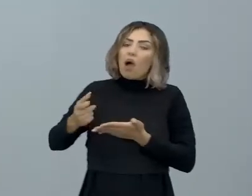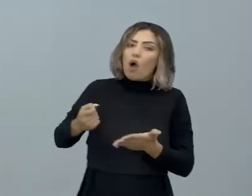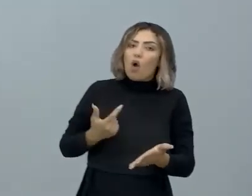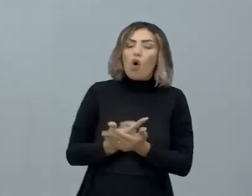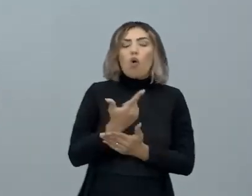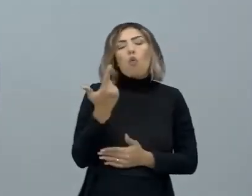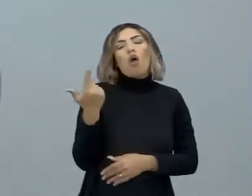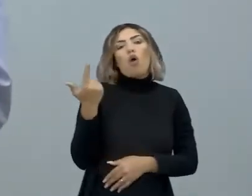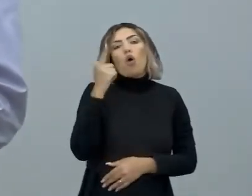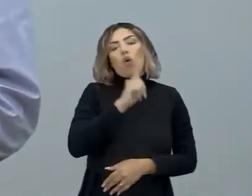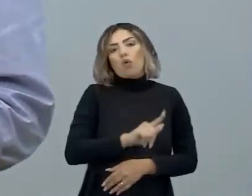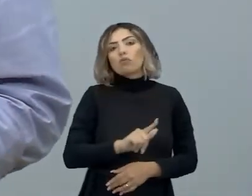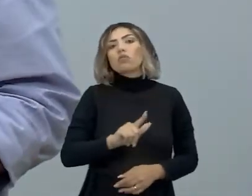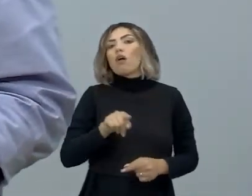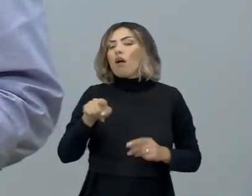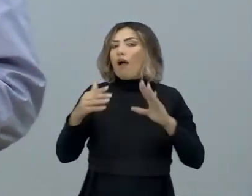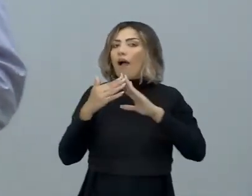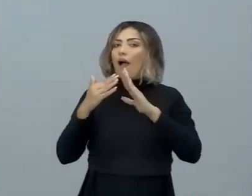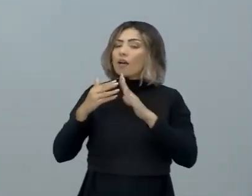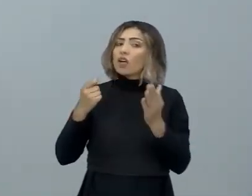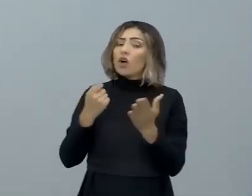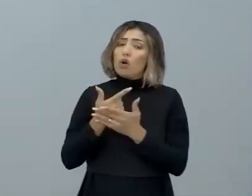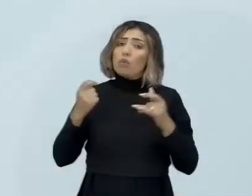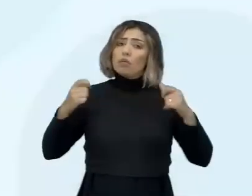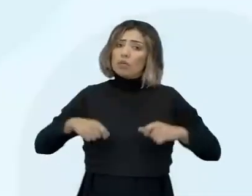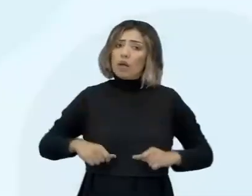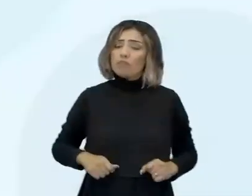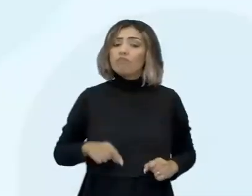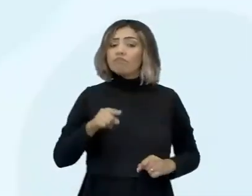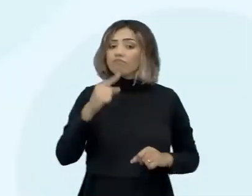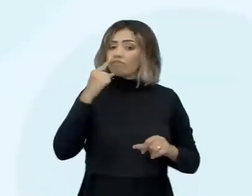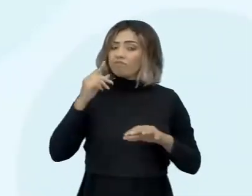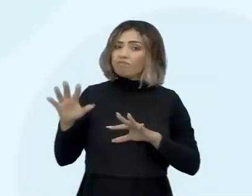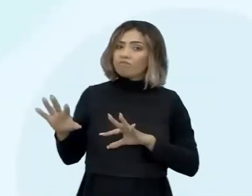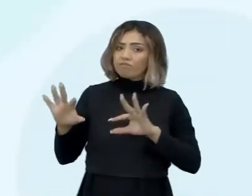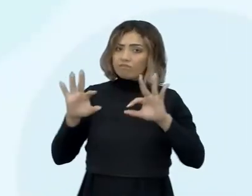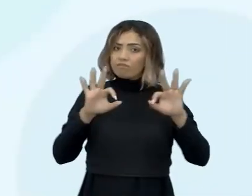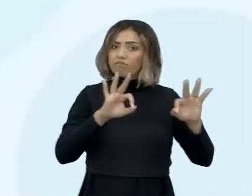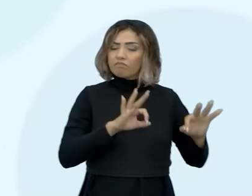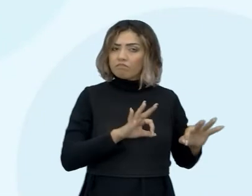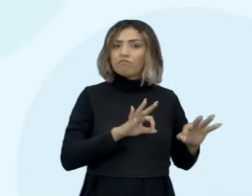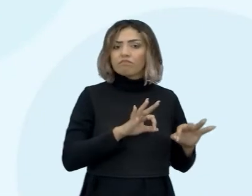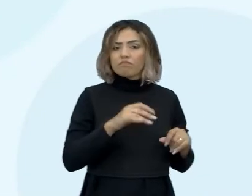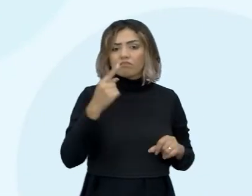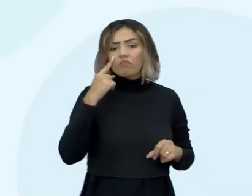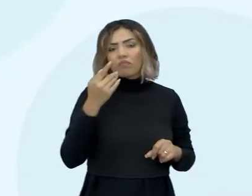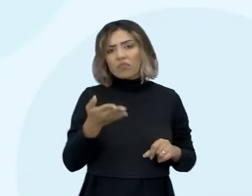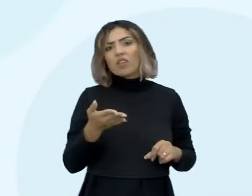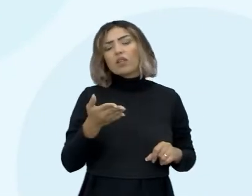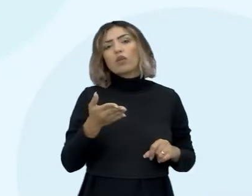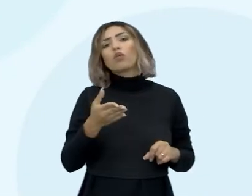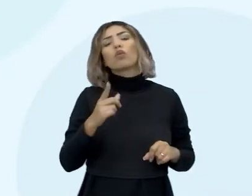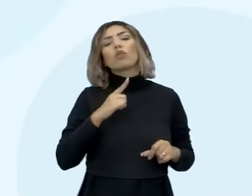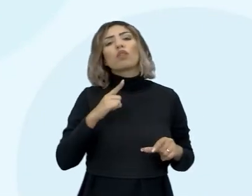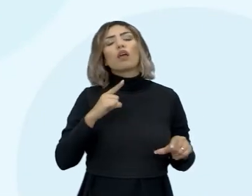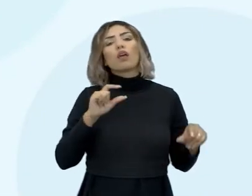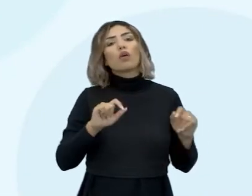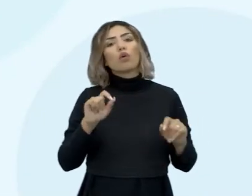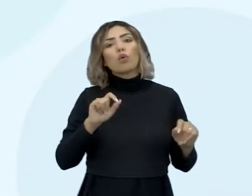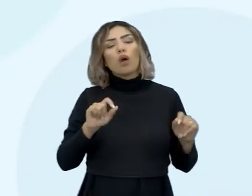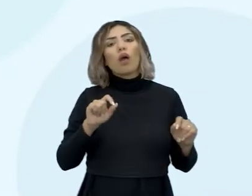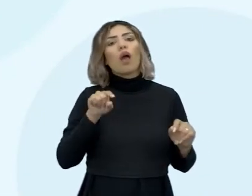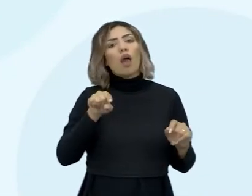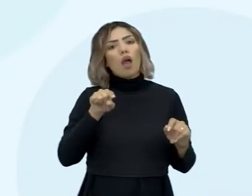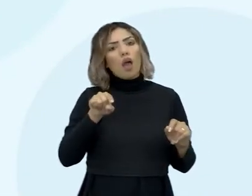aqui, comprando esta casa. Se vocês forem ver aqui na minha maquete virtual, fica